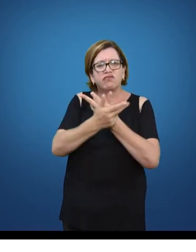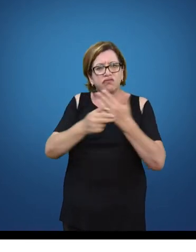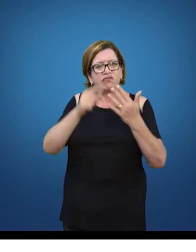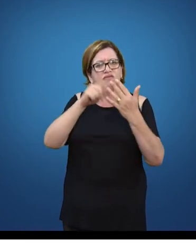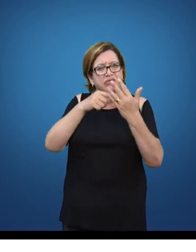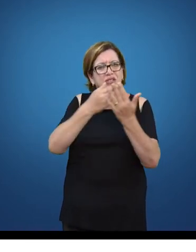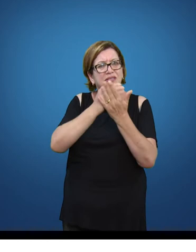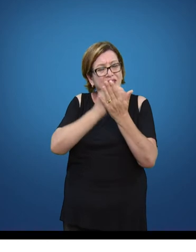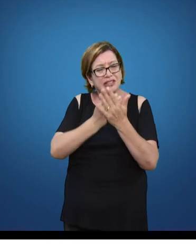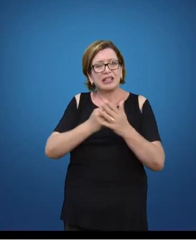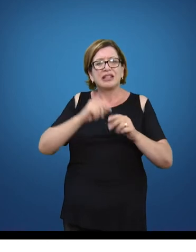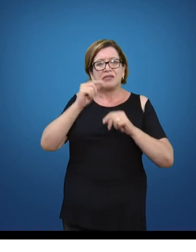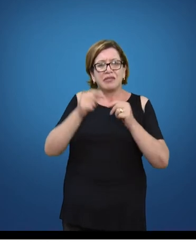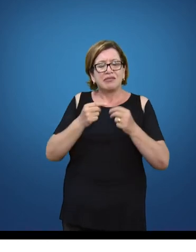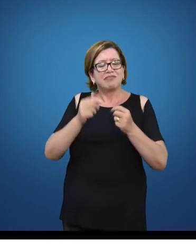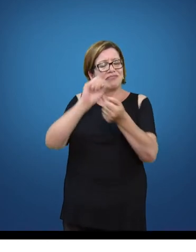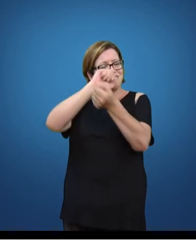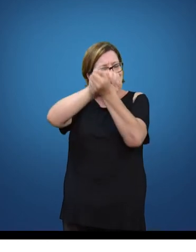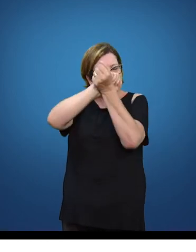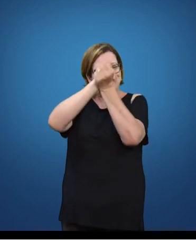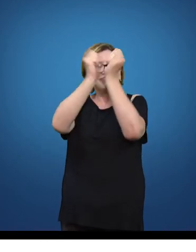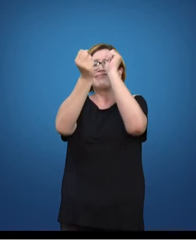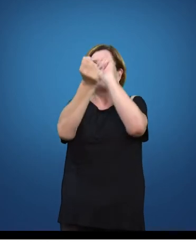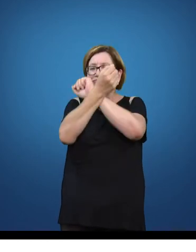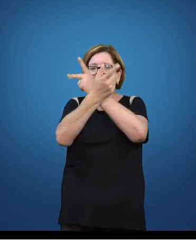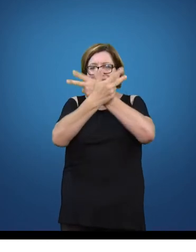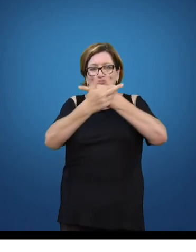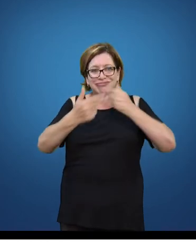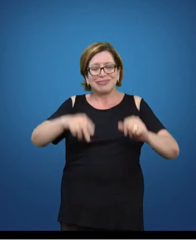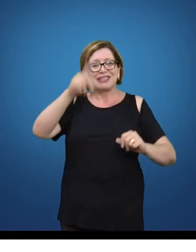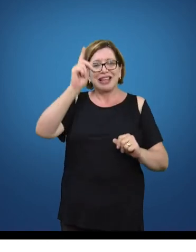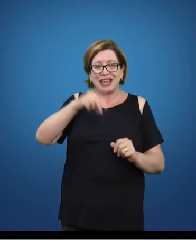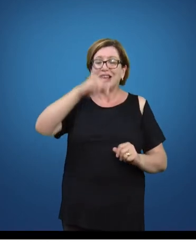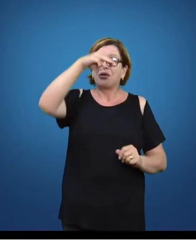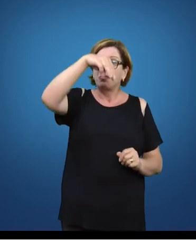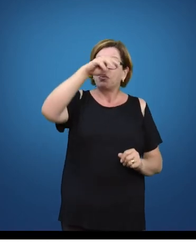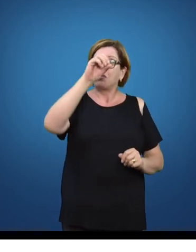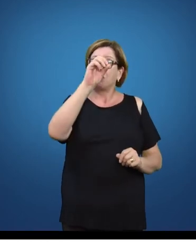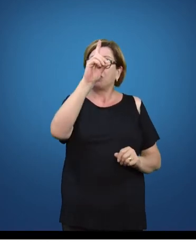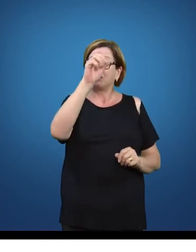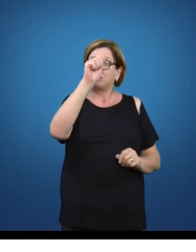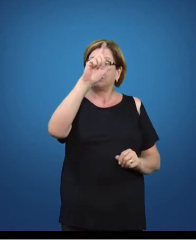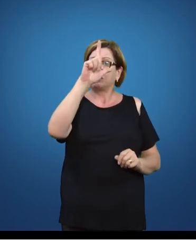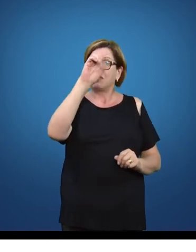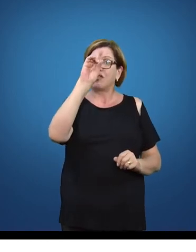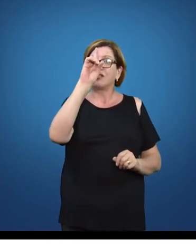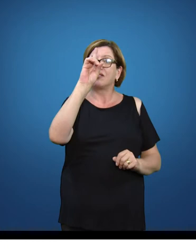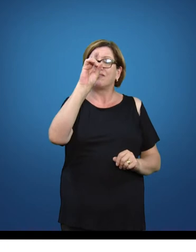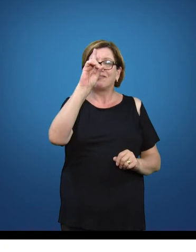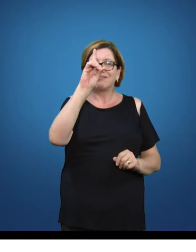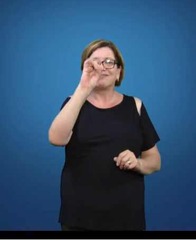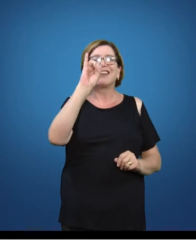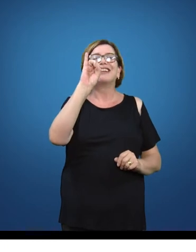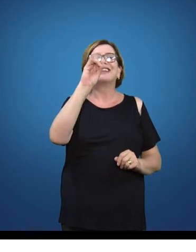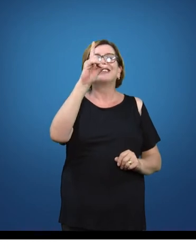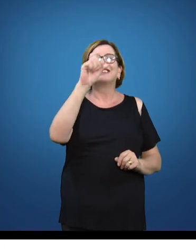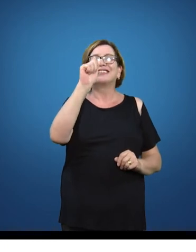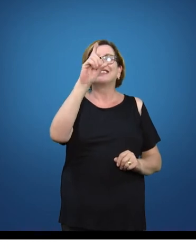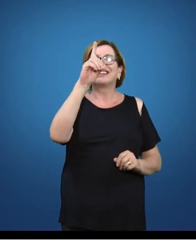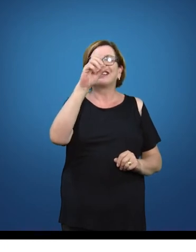quilombola são modalidades que a legislação garante o acesso a permanência